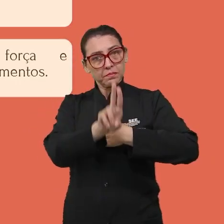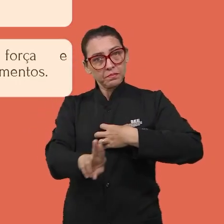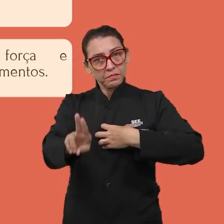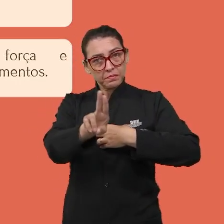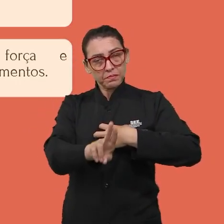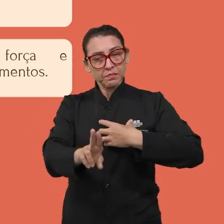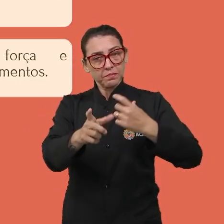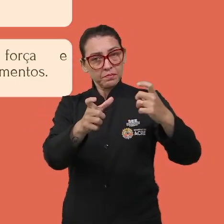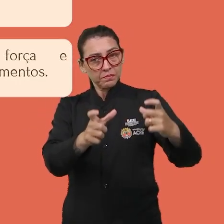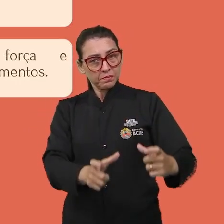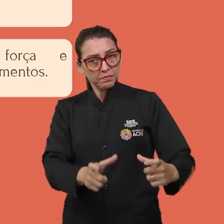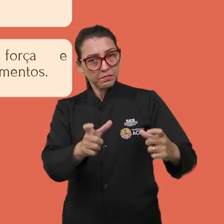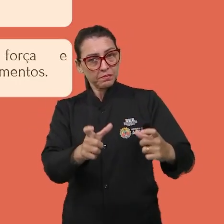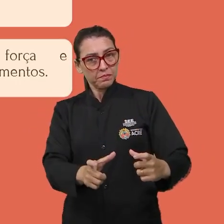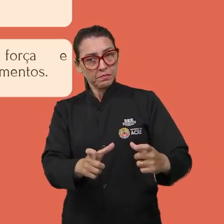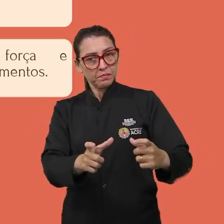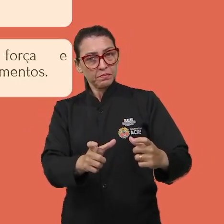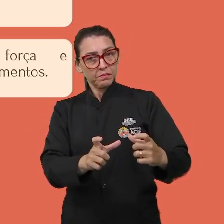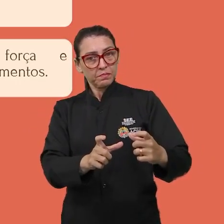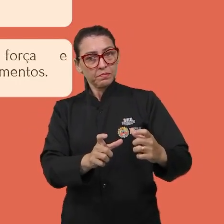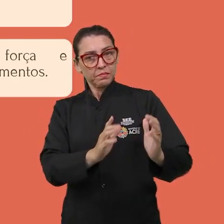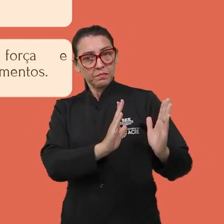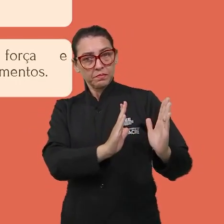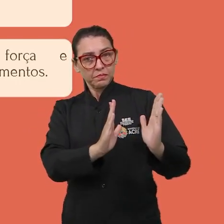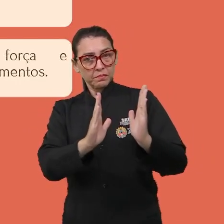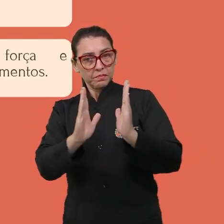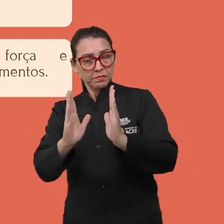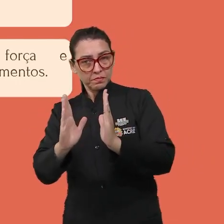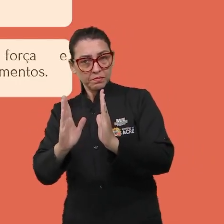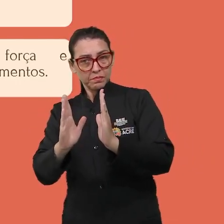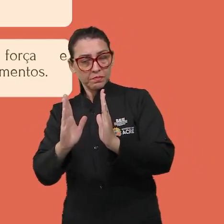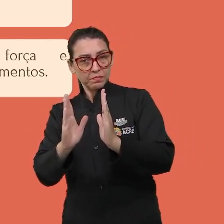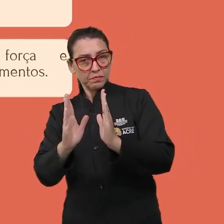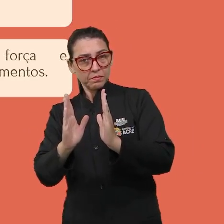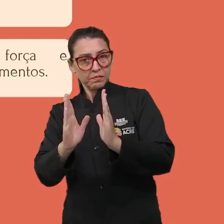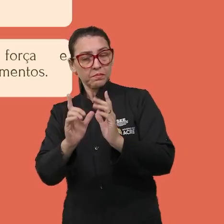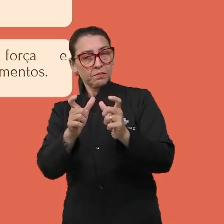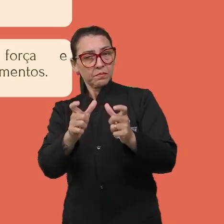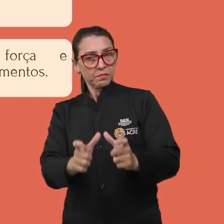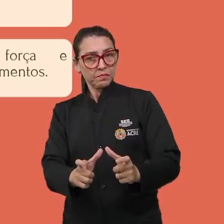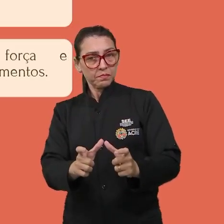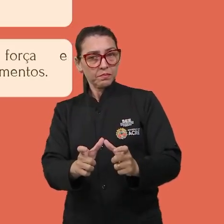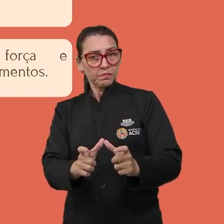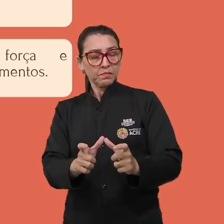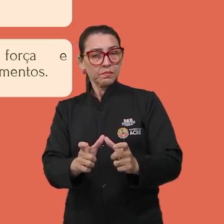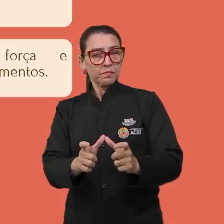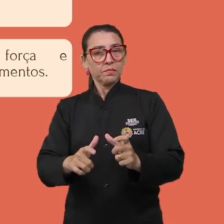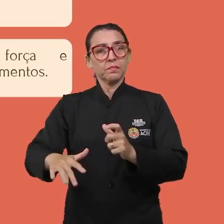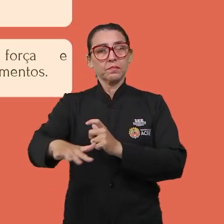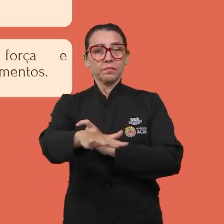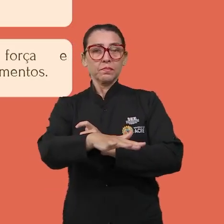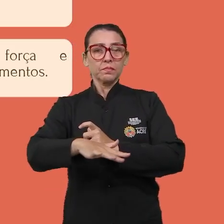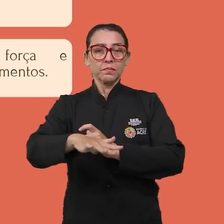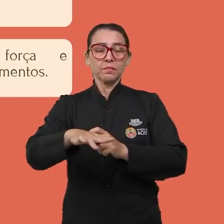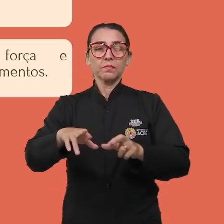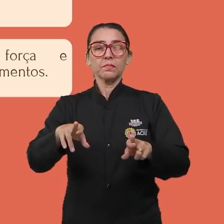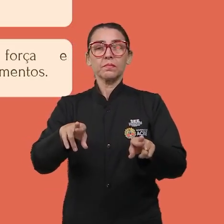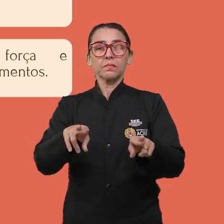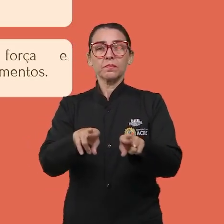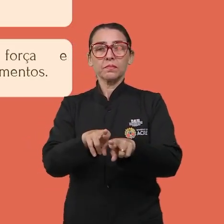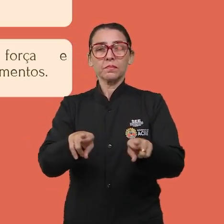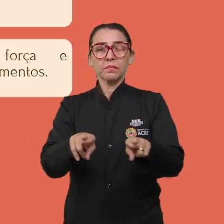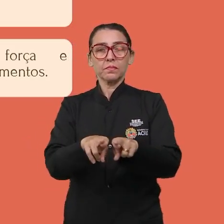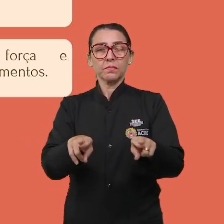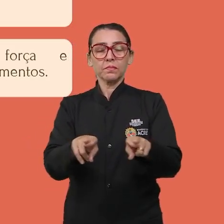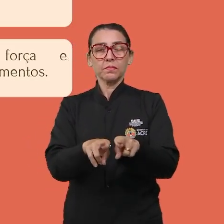usam o espaço, incluindo níveis e formações, quando a gente fala de espaço, de cenário, o ritmo, o andamento